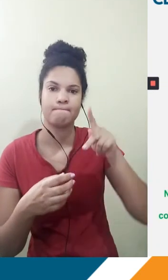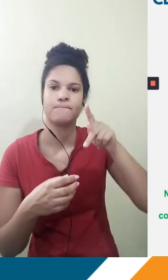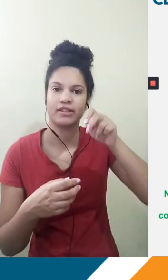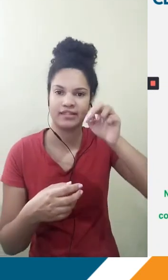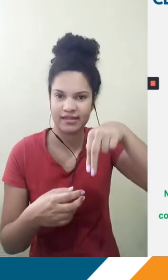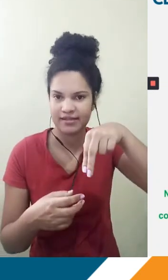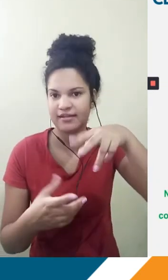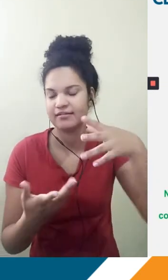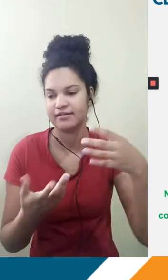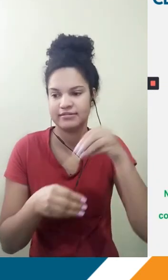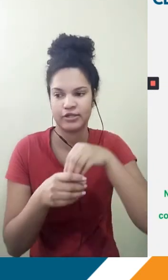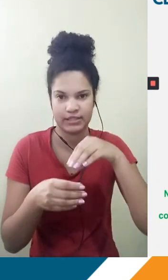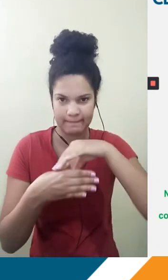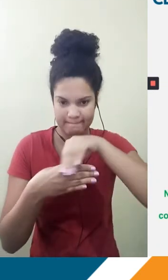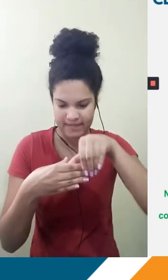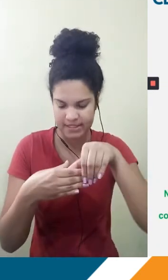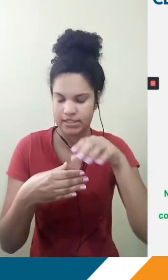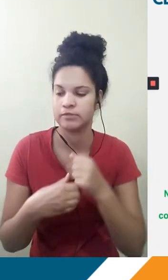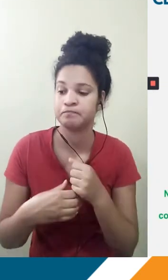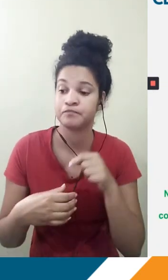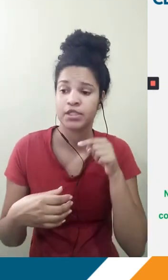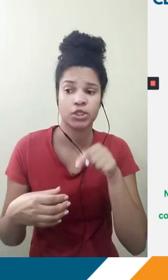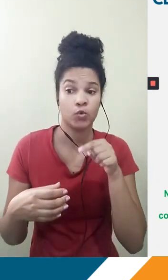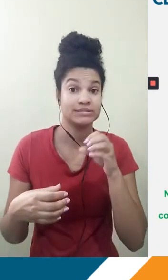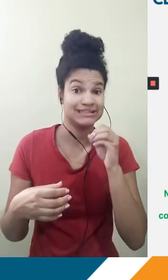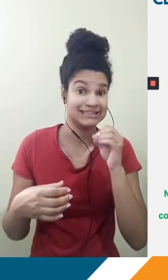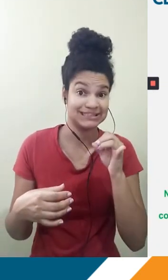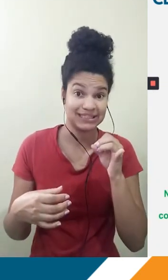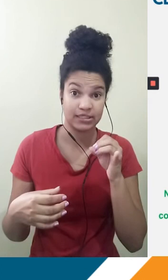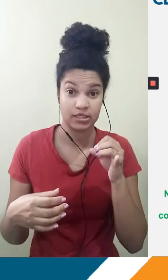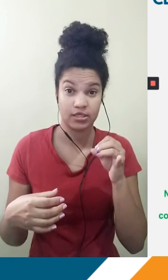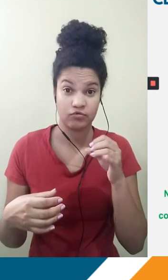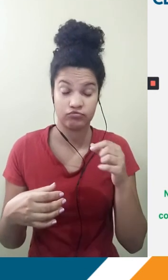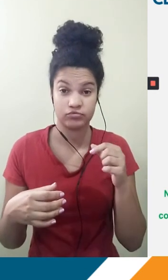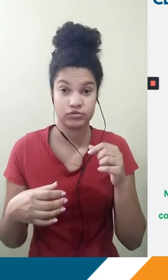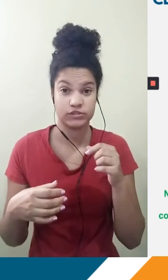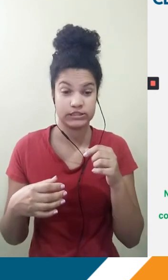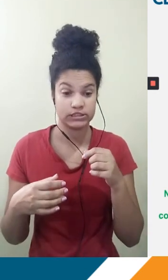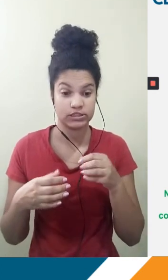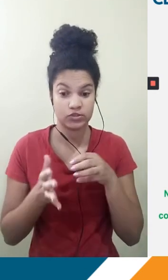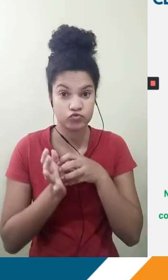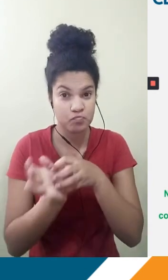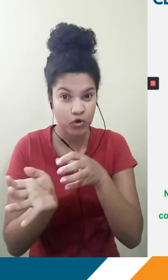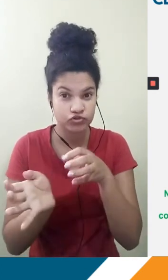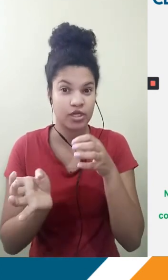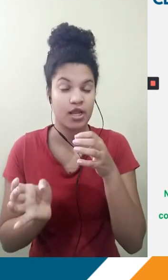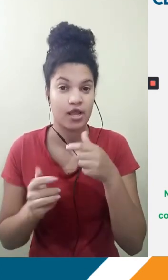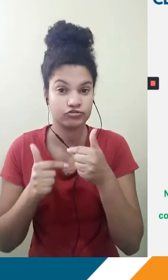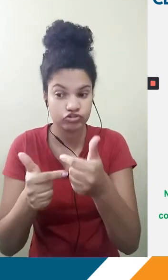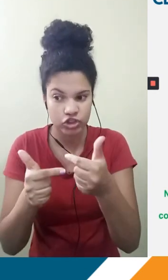ocorre sem gasto de ATP. E o transporte ativo, como ele ocorre contra o chamado gradiente de